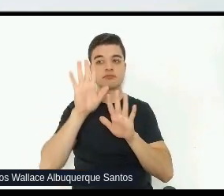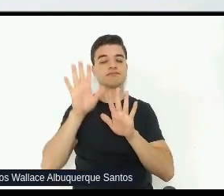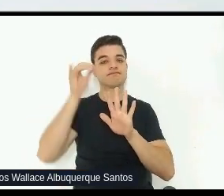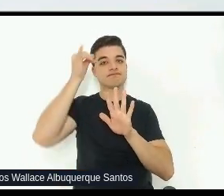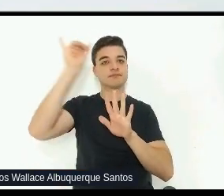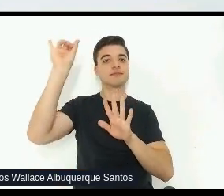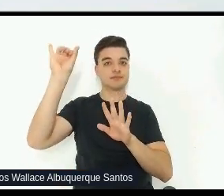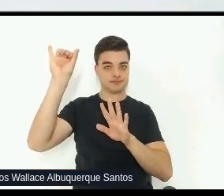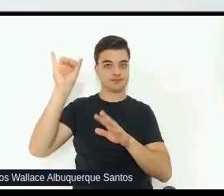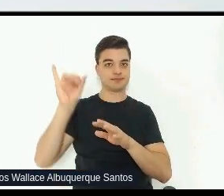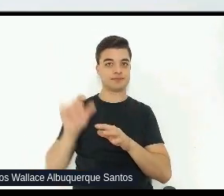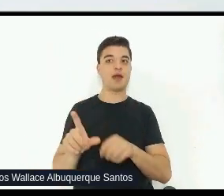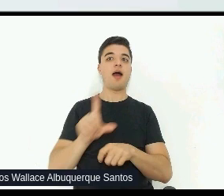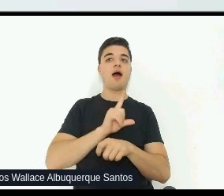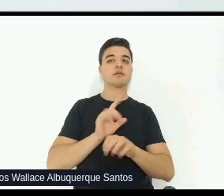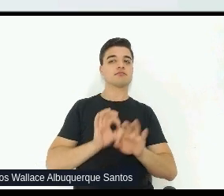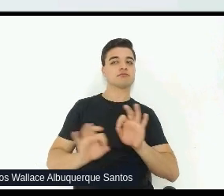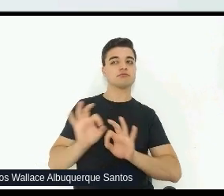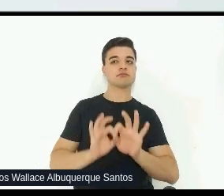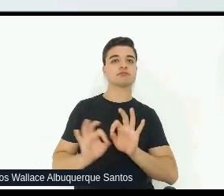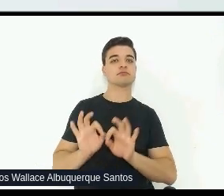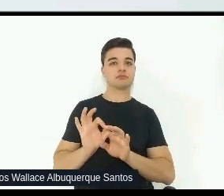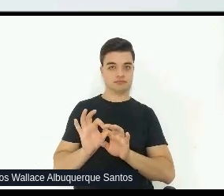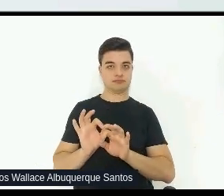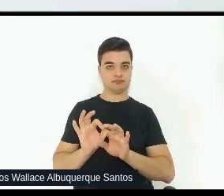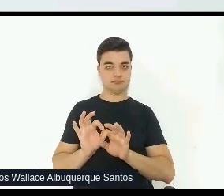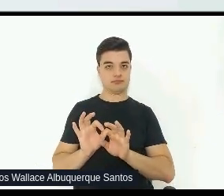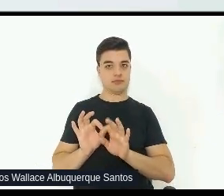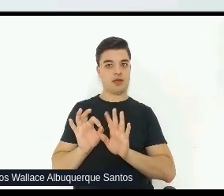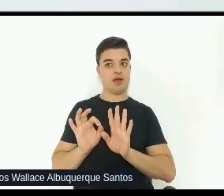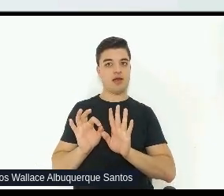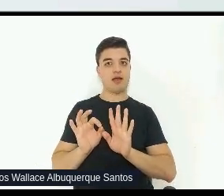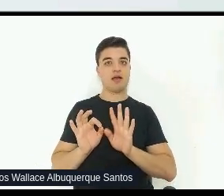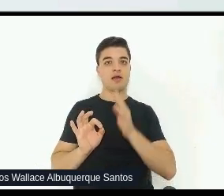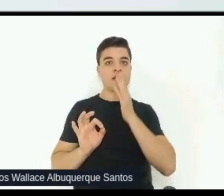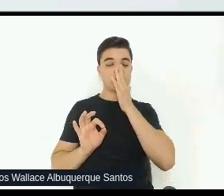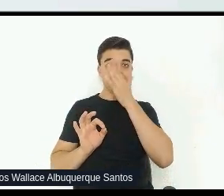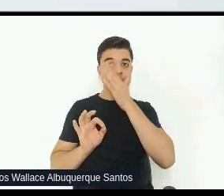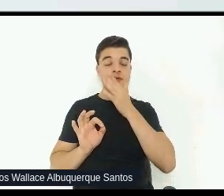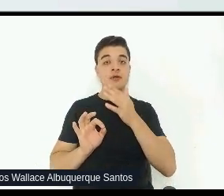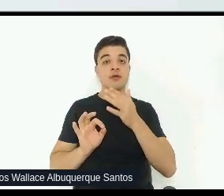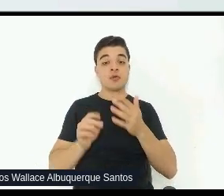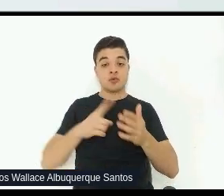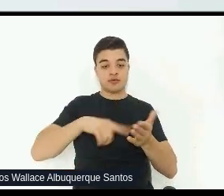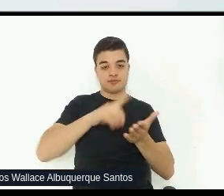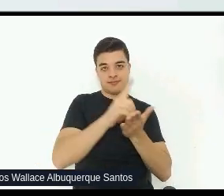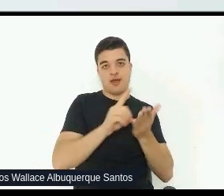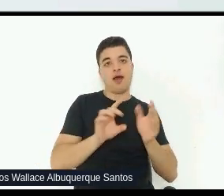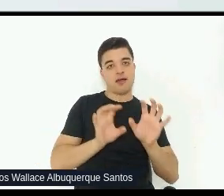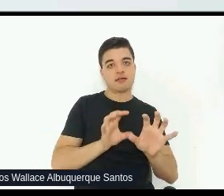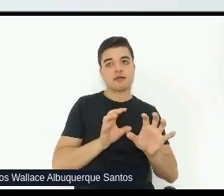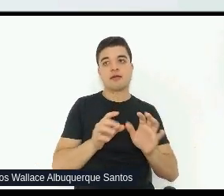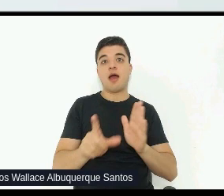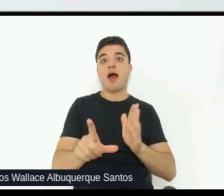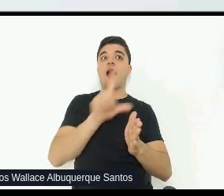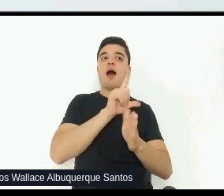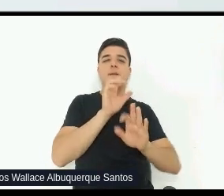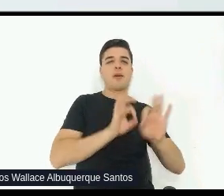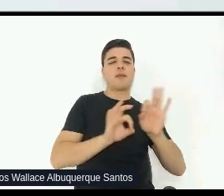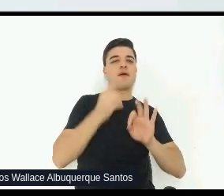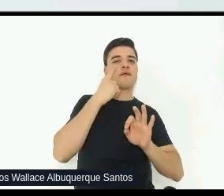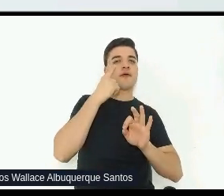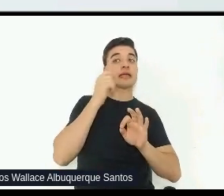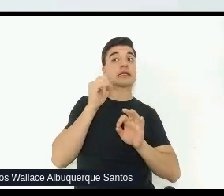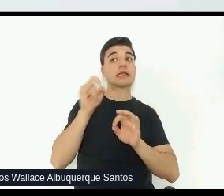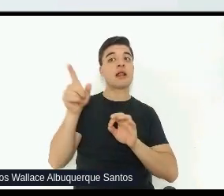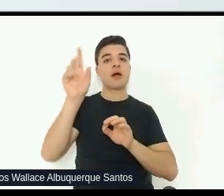importantes enquanto designer é prevenir que o nosso usuário não erre, para que ele não fique frustrado. Né? Então, a gente precisa dar